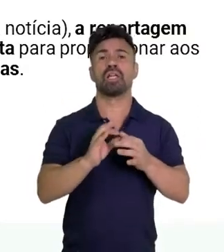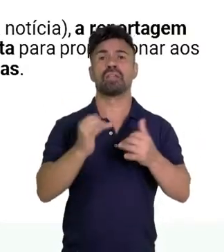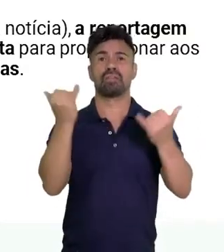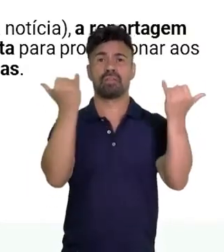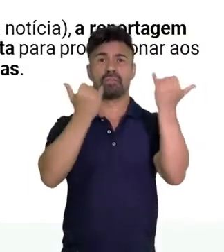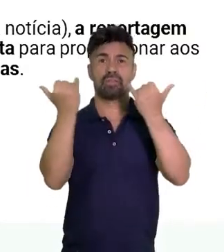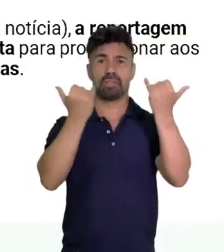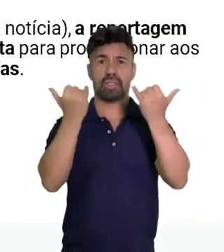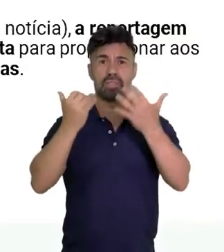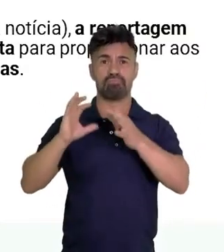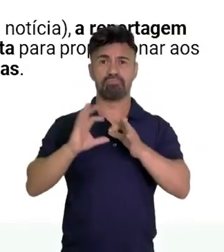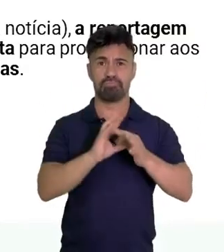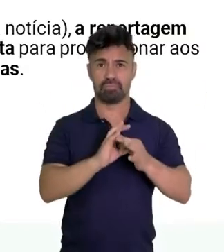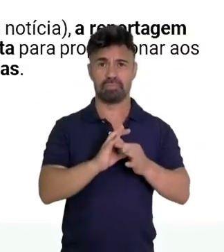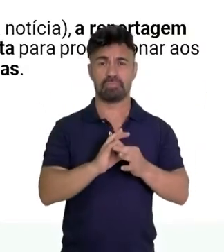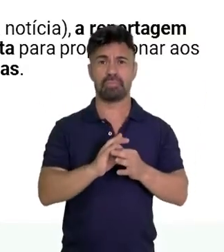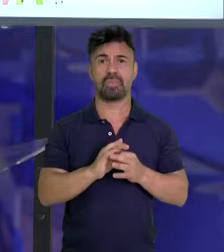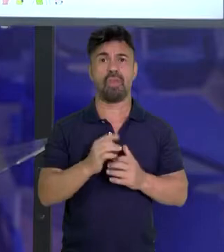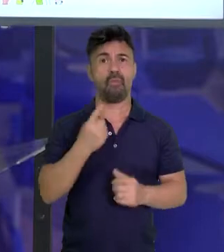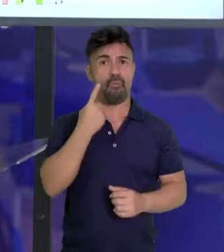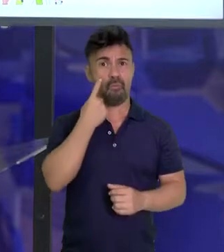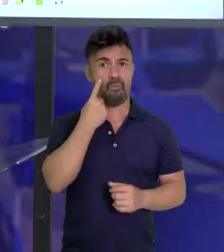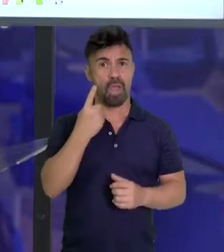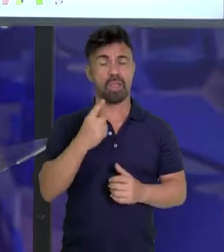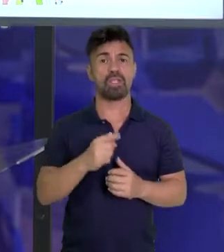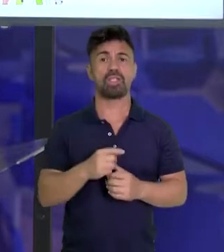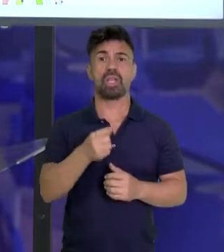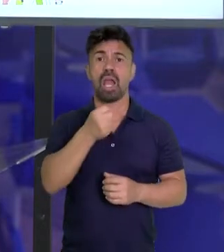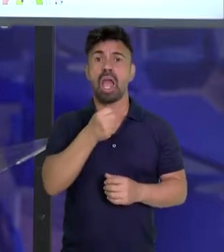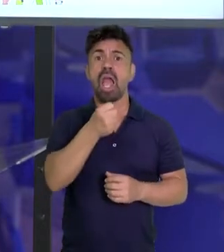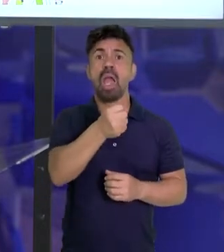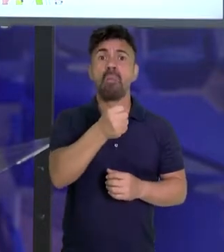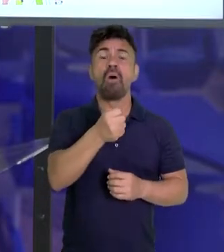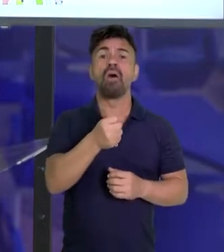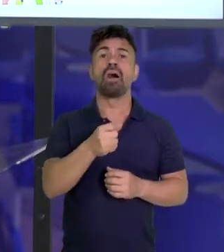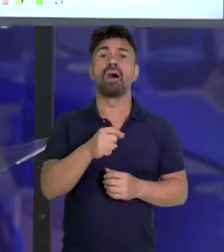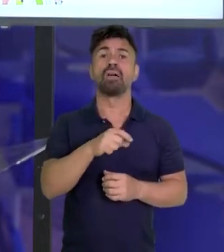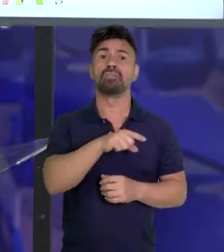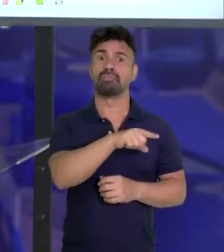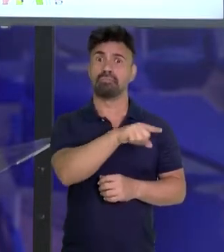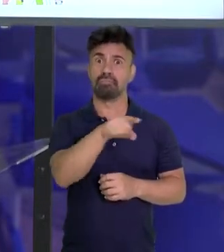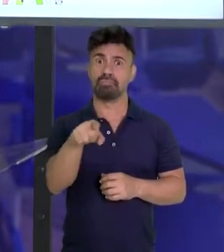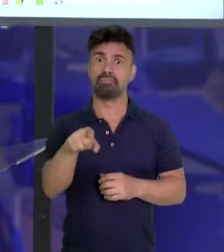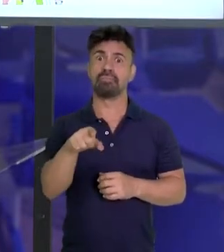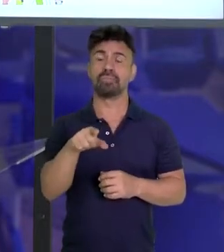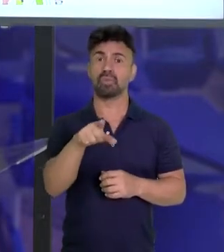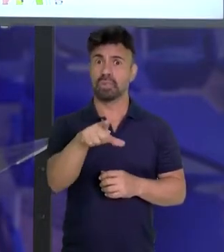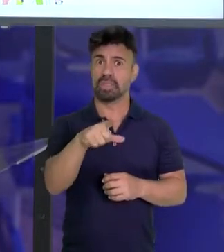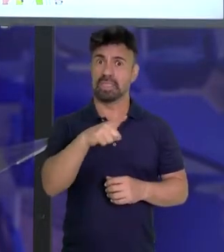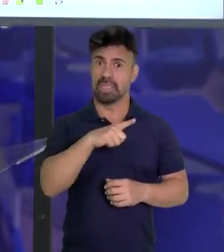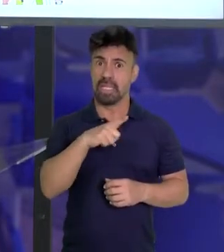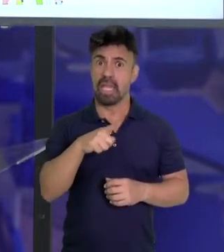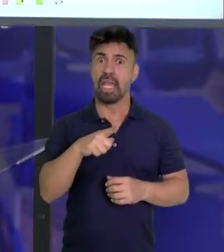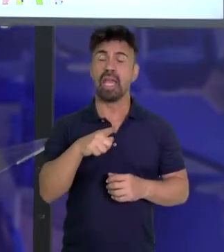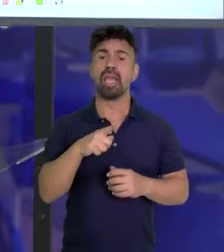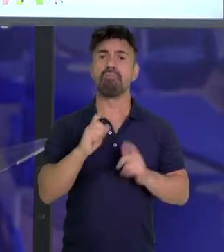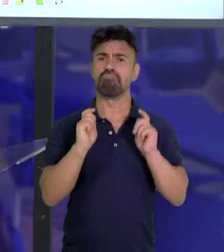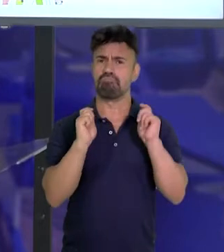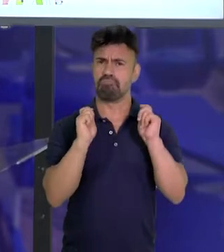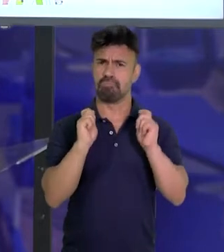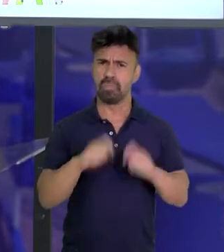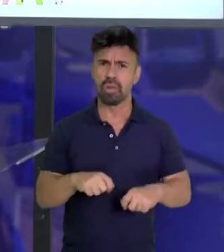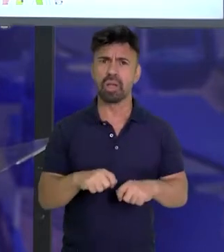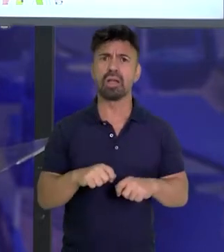informação. Vejam, o que a reportagem quer fazer com vocês é garantir que vocês tenham